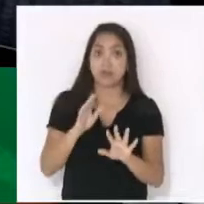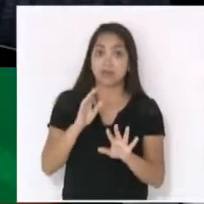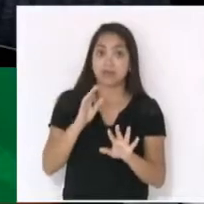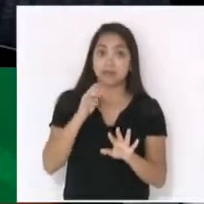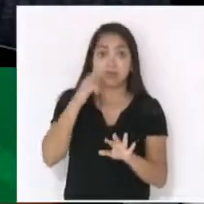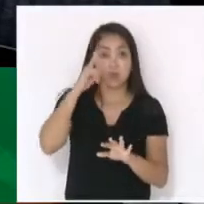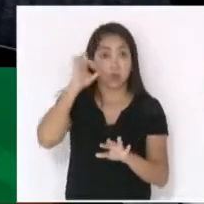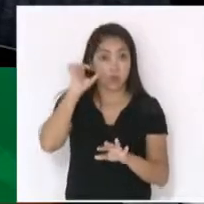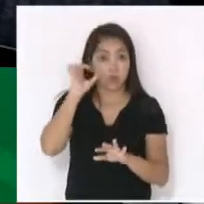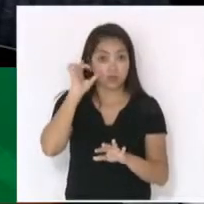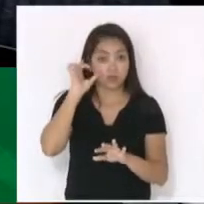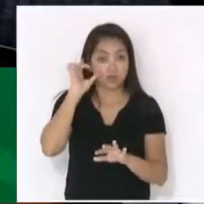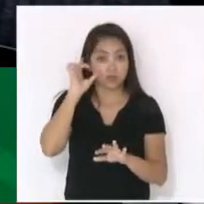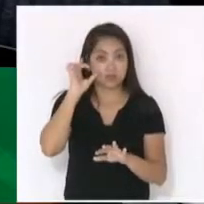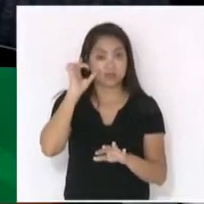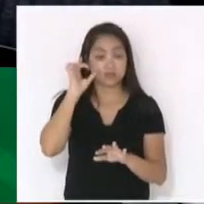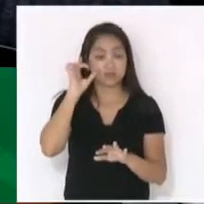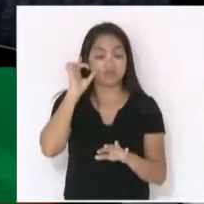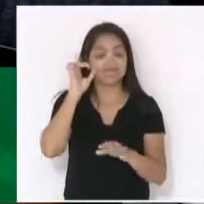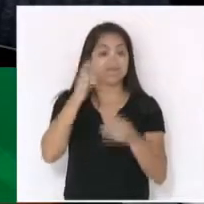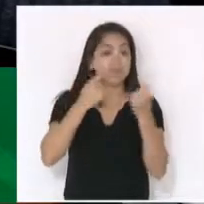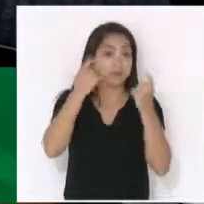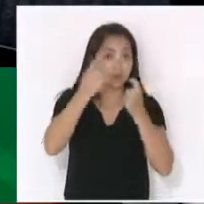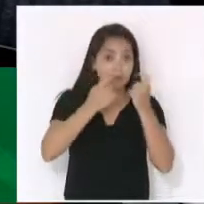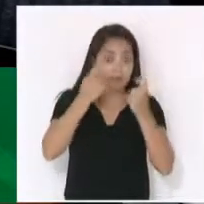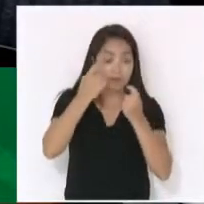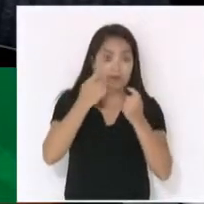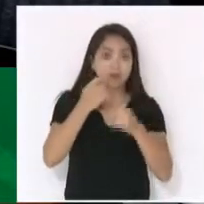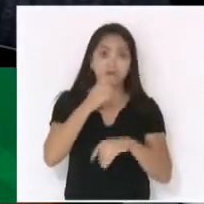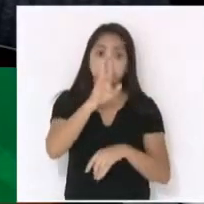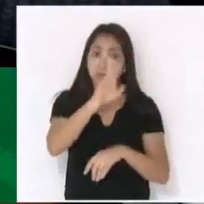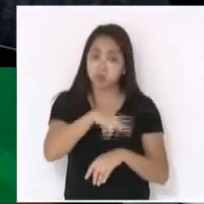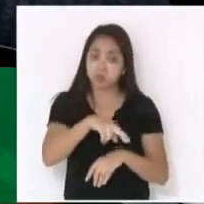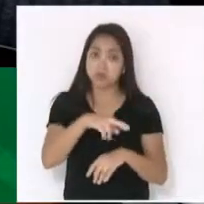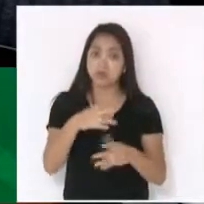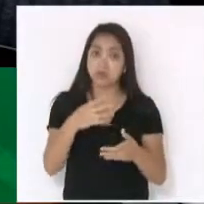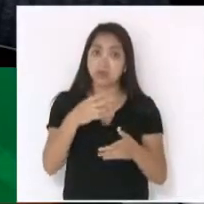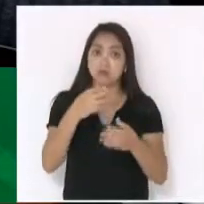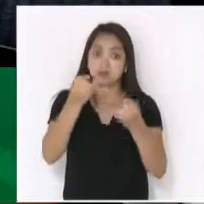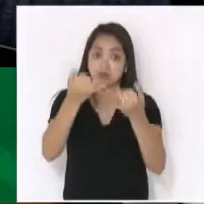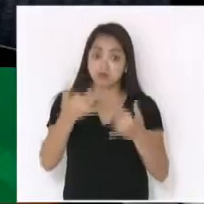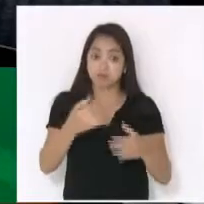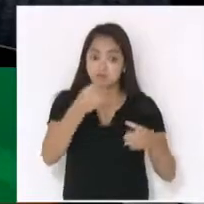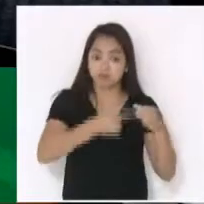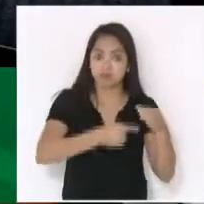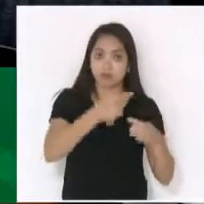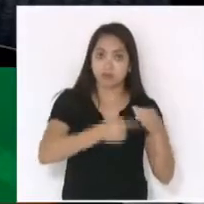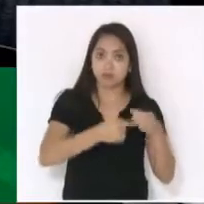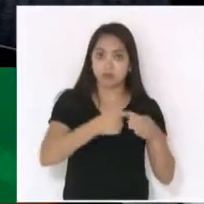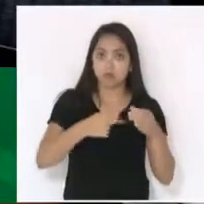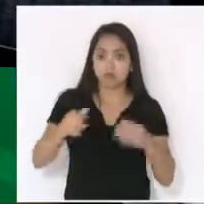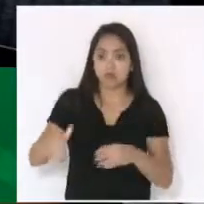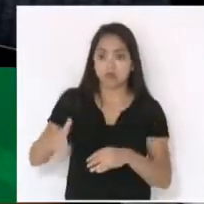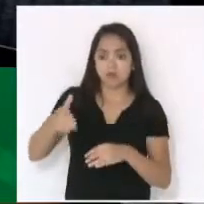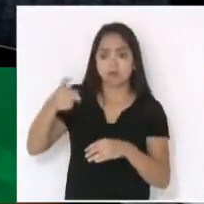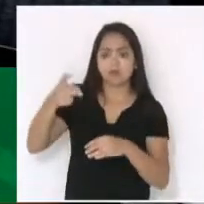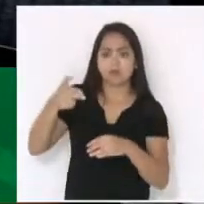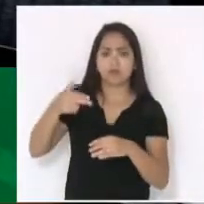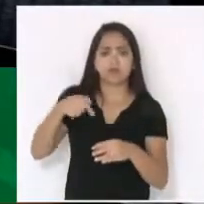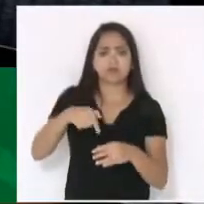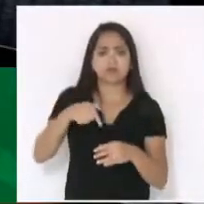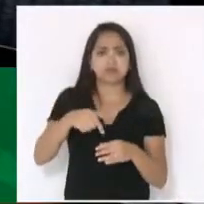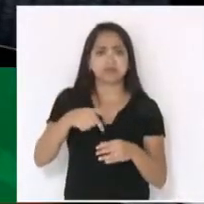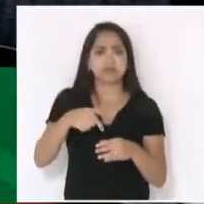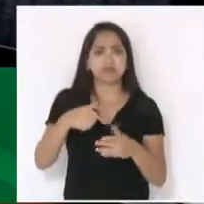preocupado e com razão porque o Senhor citou na comissão de que o senhor pegou uma arma nova e fui ver não tinha cartucho para arma